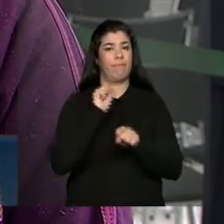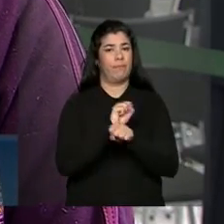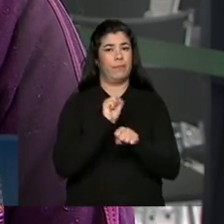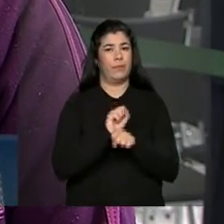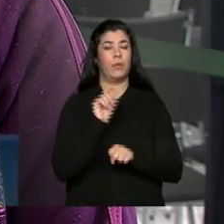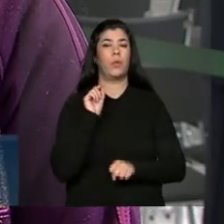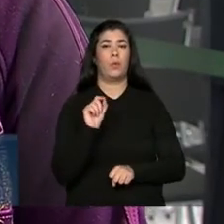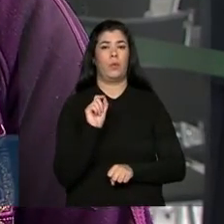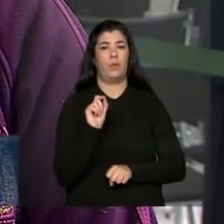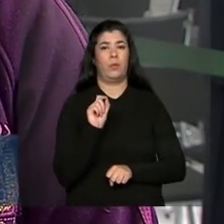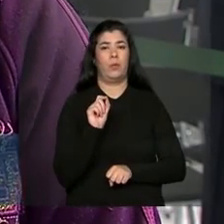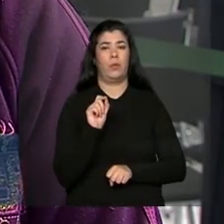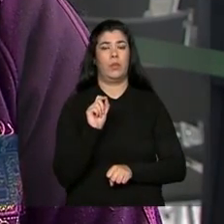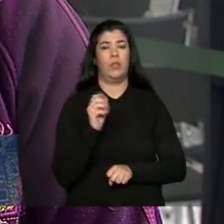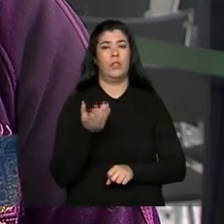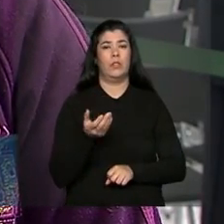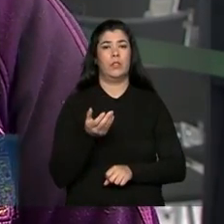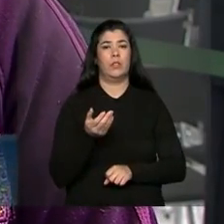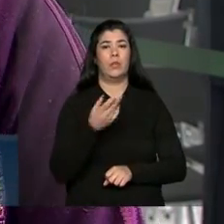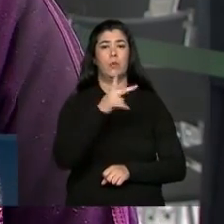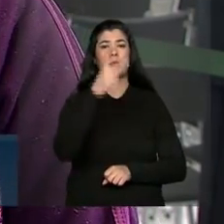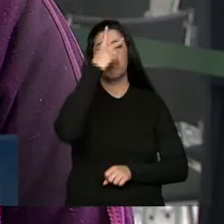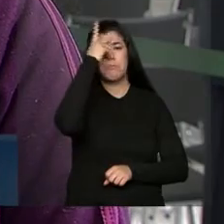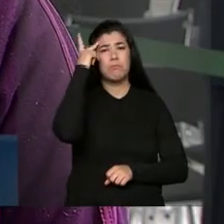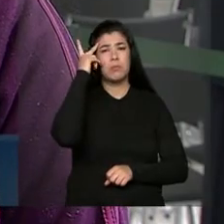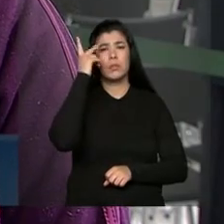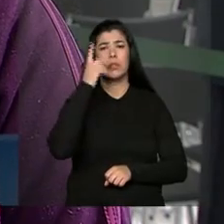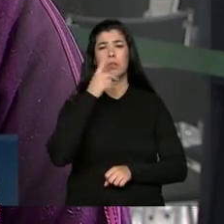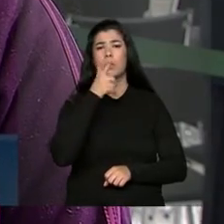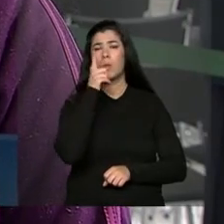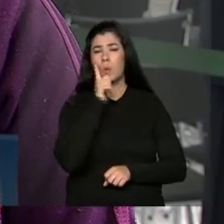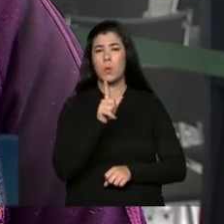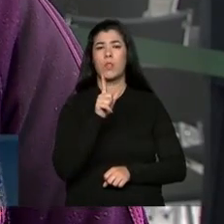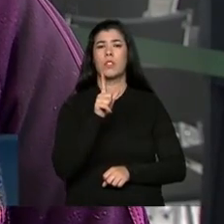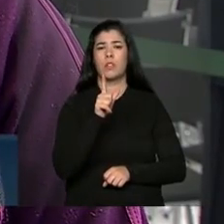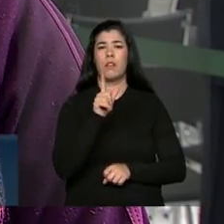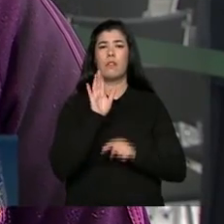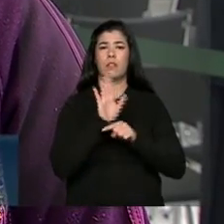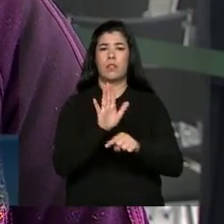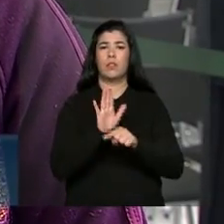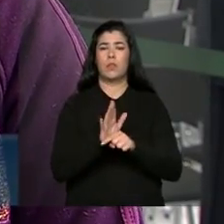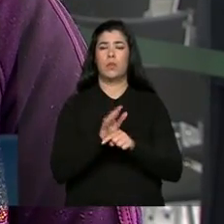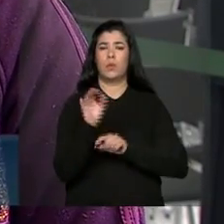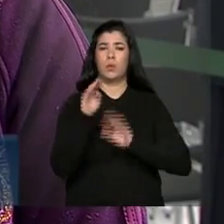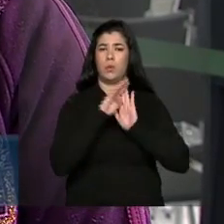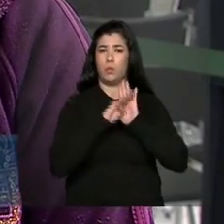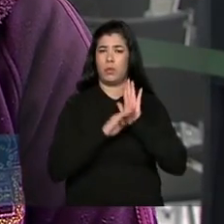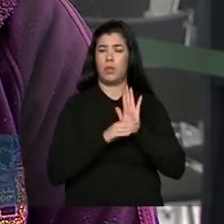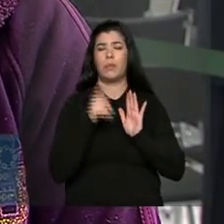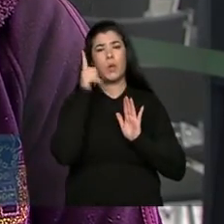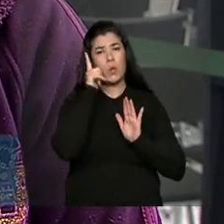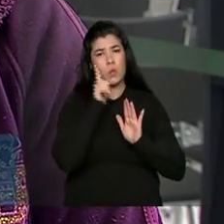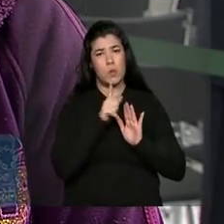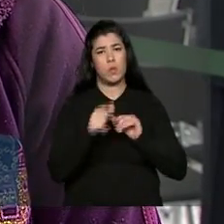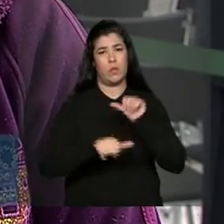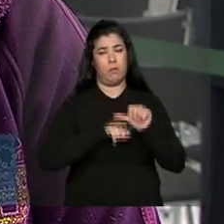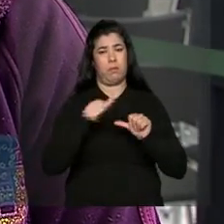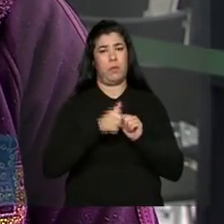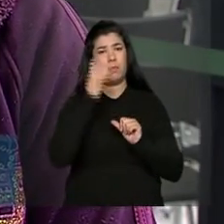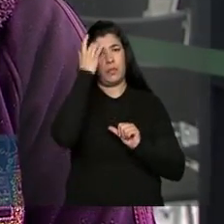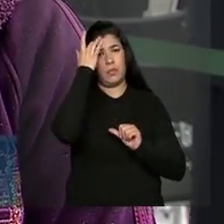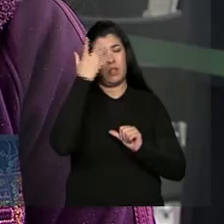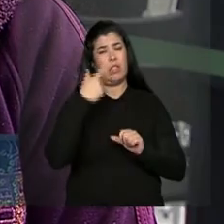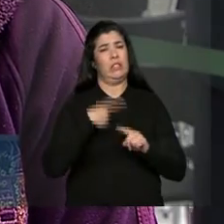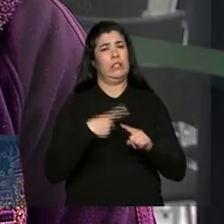que as outras pessoas que não estão acessando o PA, que consigam acessar com menos burocracia, porque é